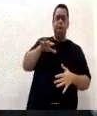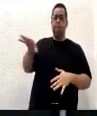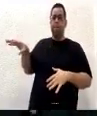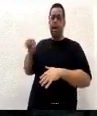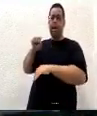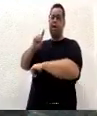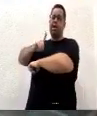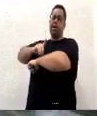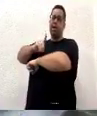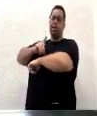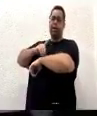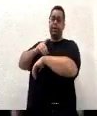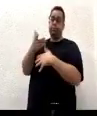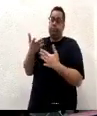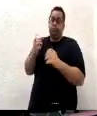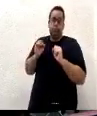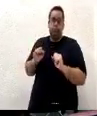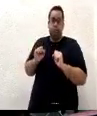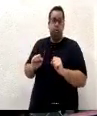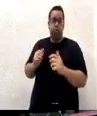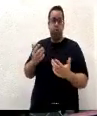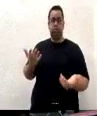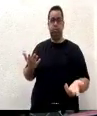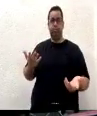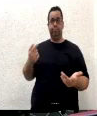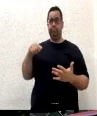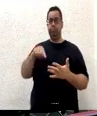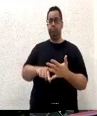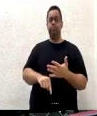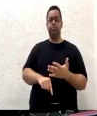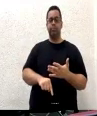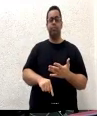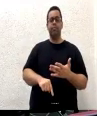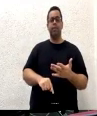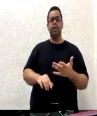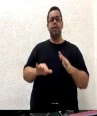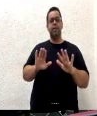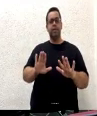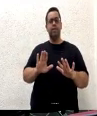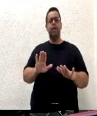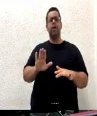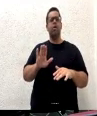pode diminuir nenhum sintoma, assim como as outras